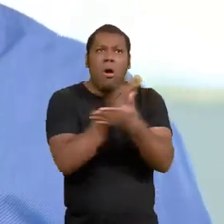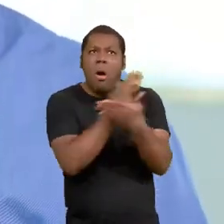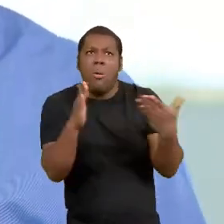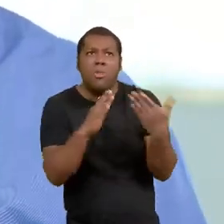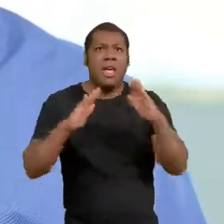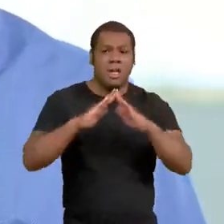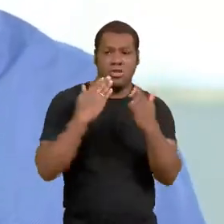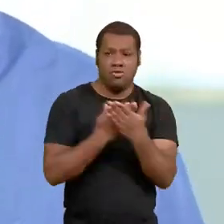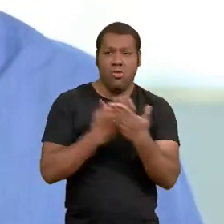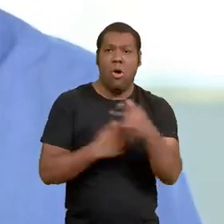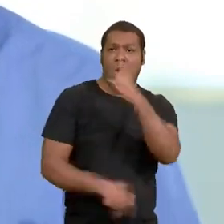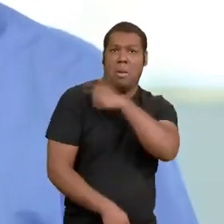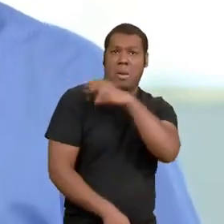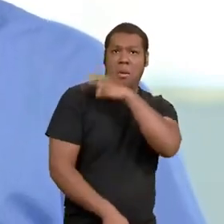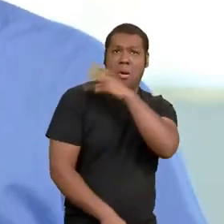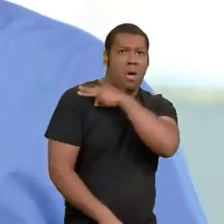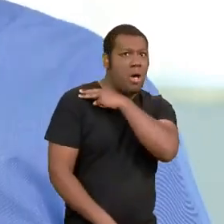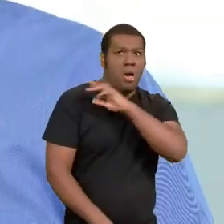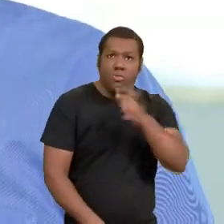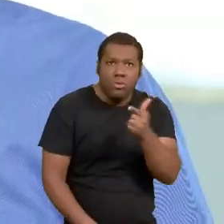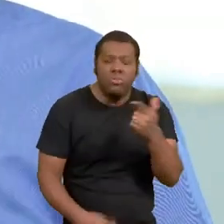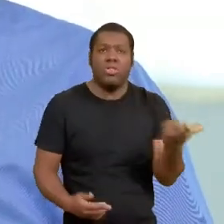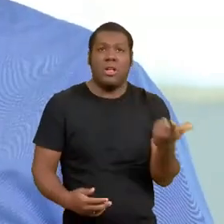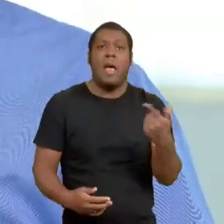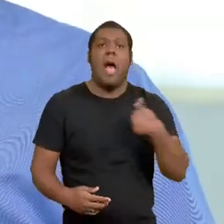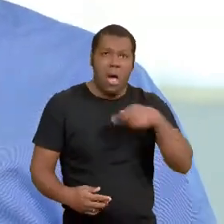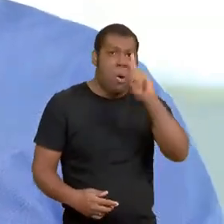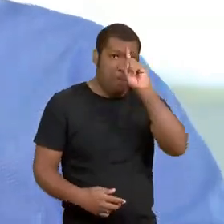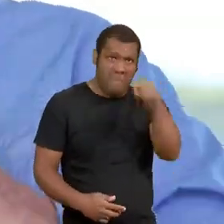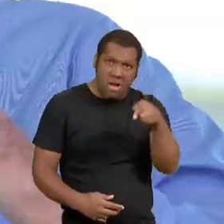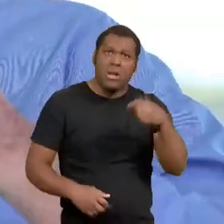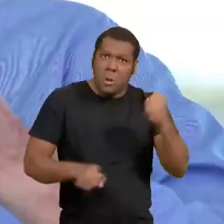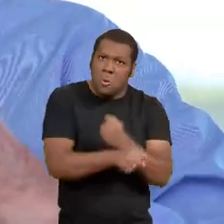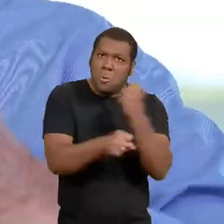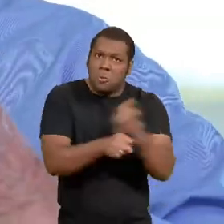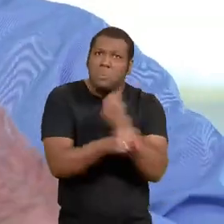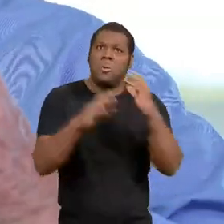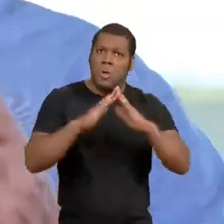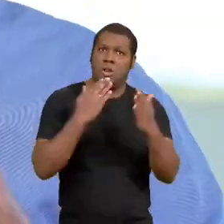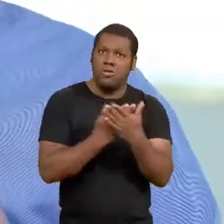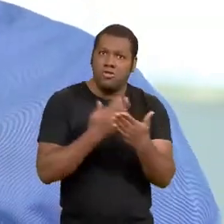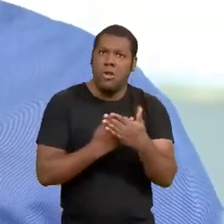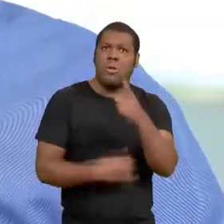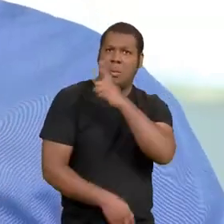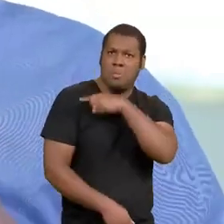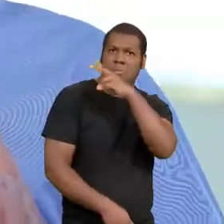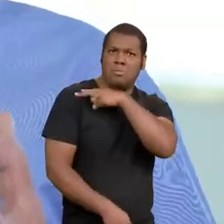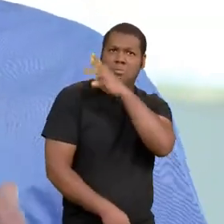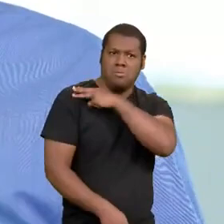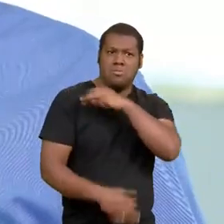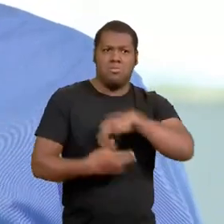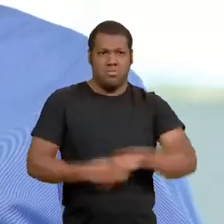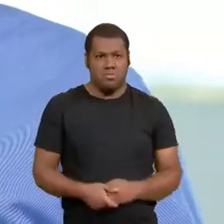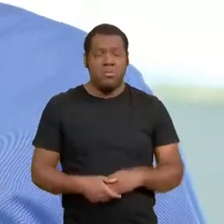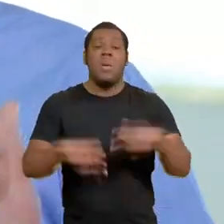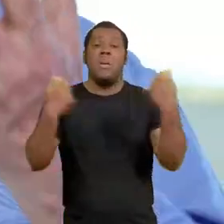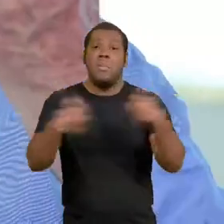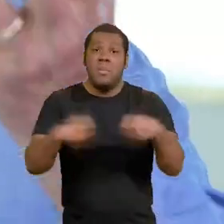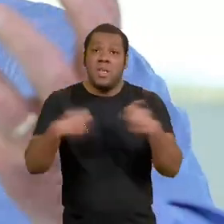que eu acho que a gente precisaria fazer? Nós precisaríamos levar em conta que, na hora que a gente quer cuidar de todos e da qualidade de vida a